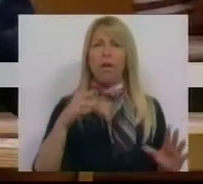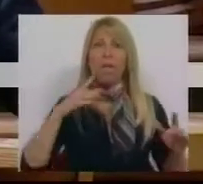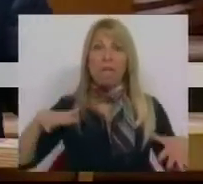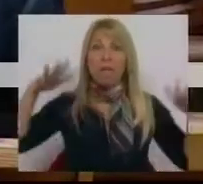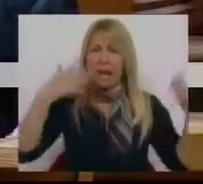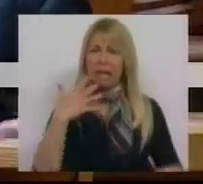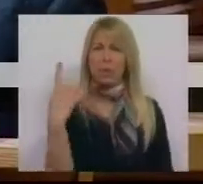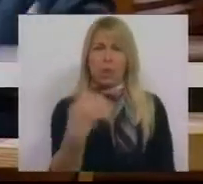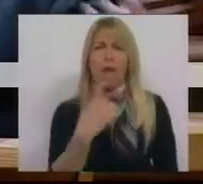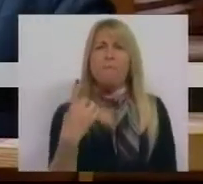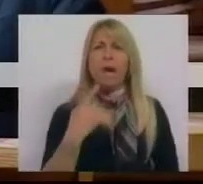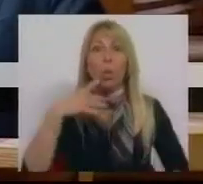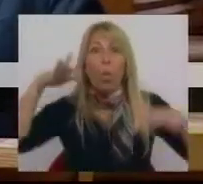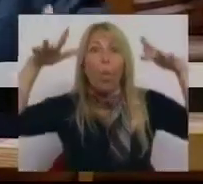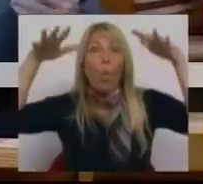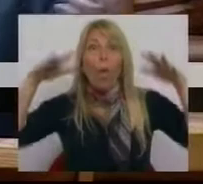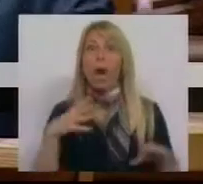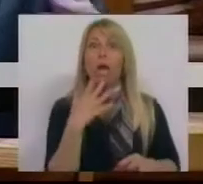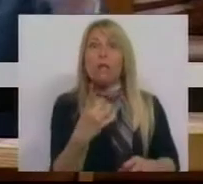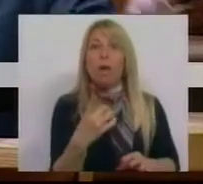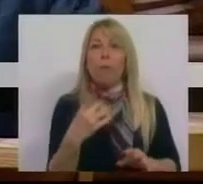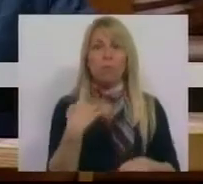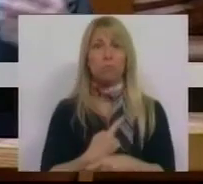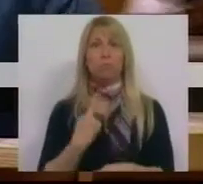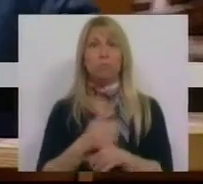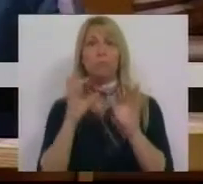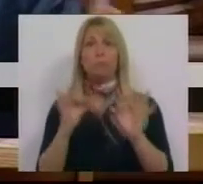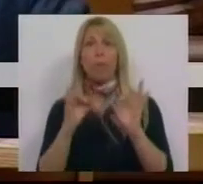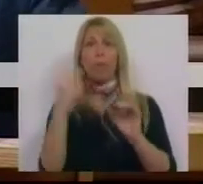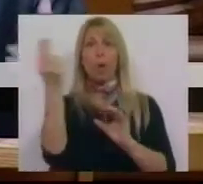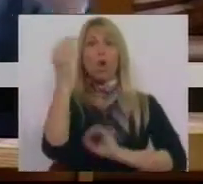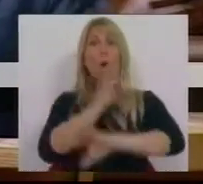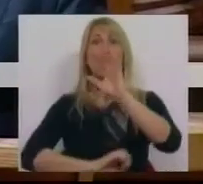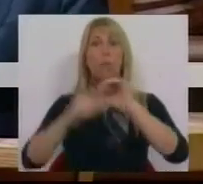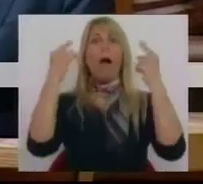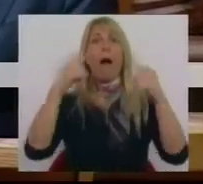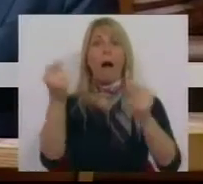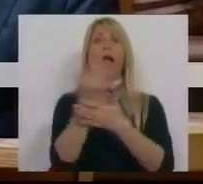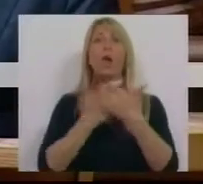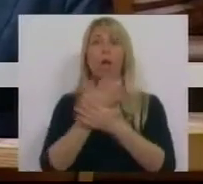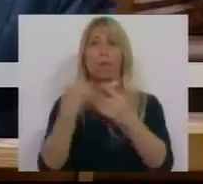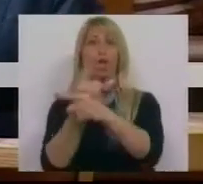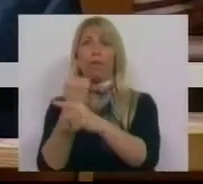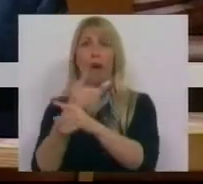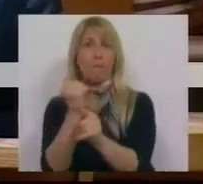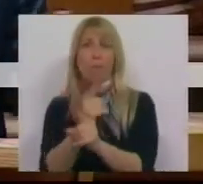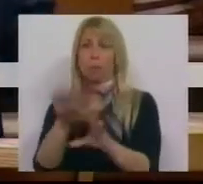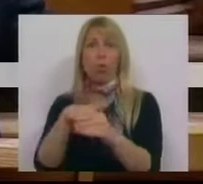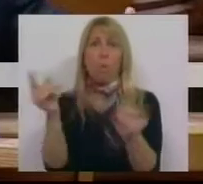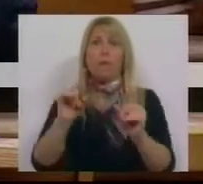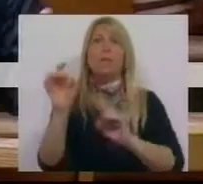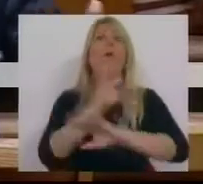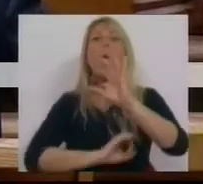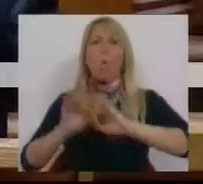papão do isolamento. Bem, até na própria União Europeia há países de dimensão vária, de economias várias, que nem sequer estão no euro. Mas qual é